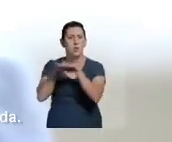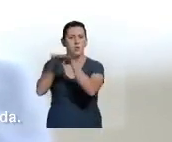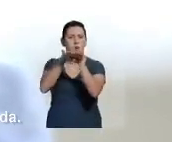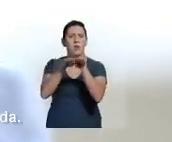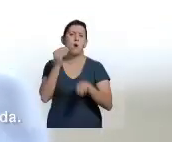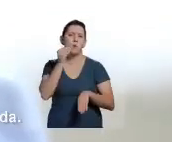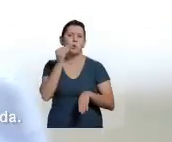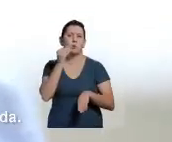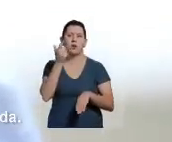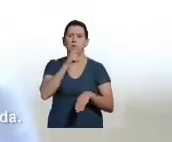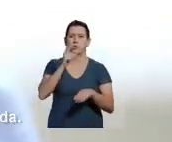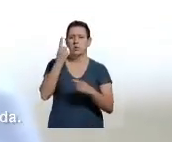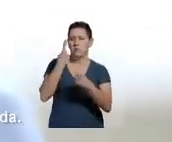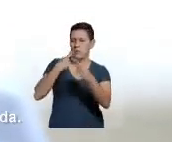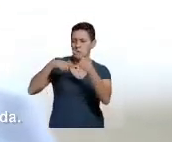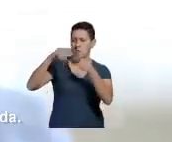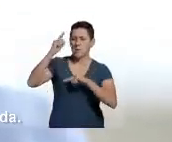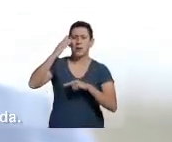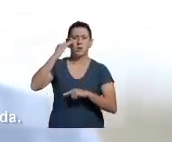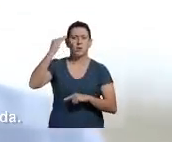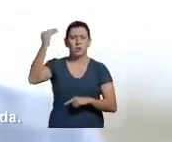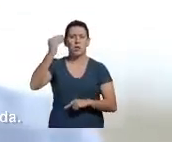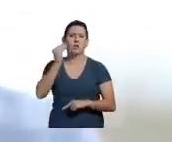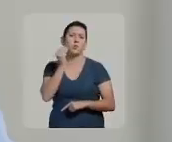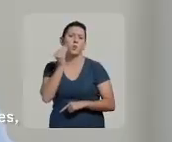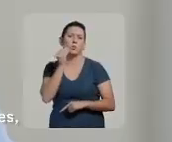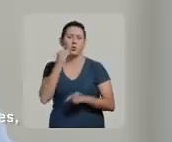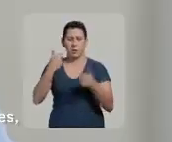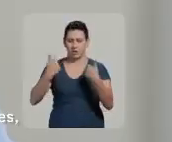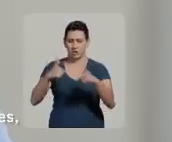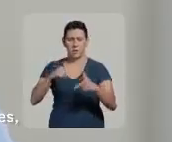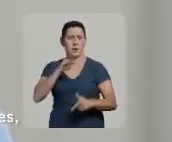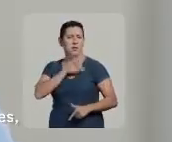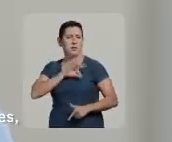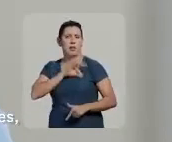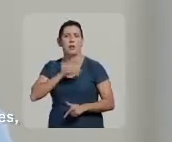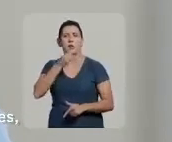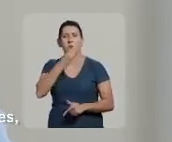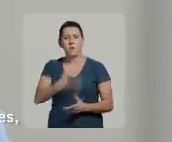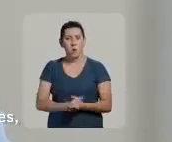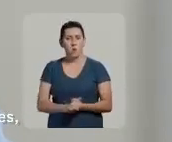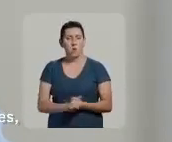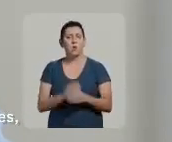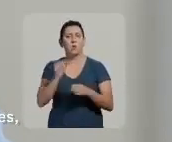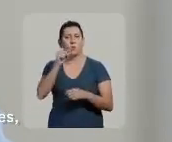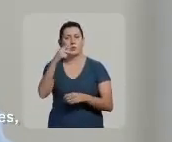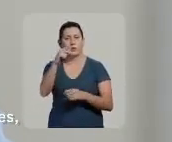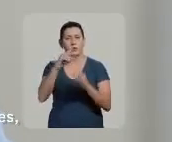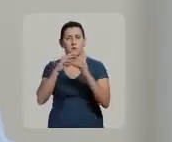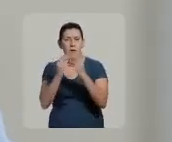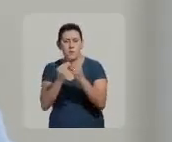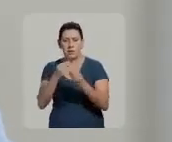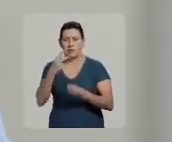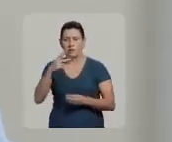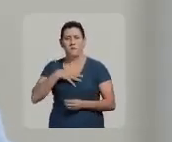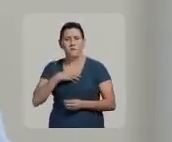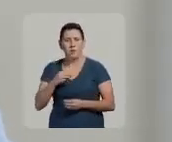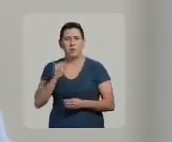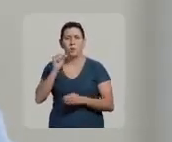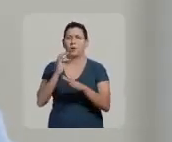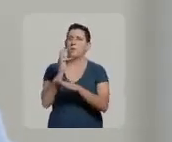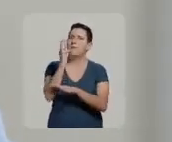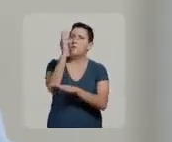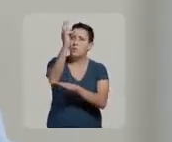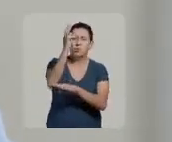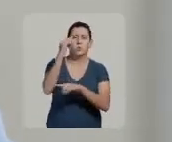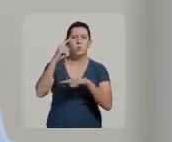tenham sucesso, emprego, oportunidade, renda. E possam ter a elas e aos seus filhos e às próximas gerações um futuro melhor.